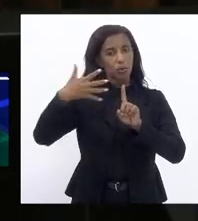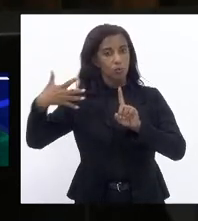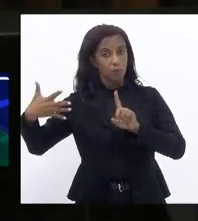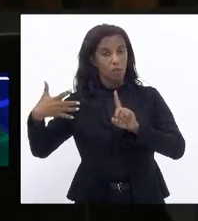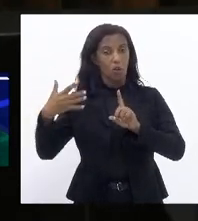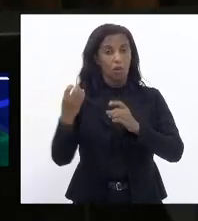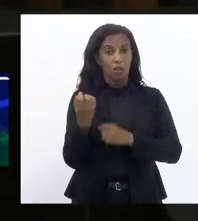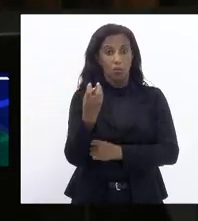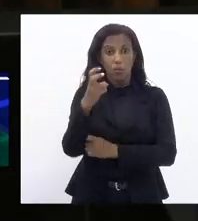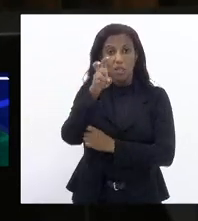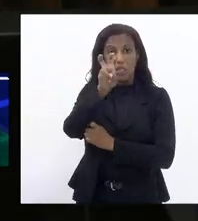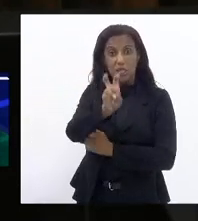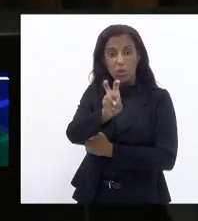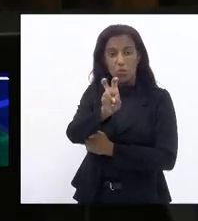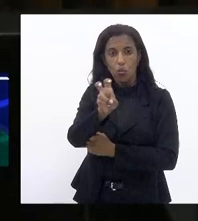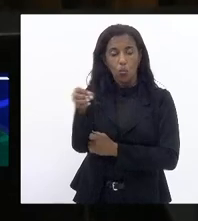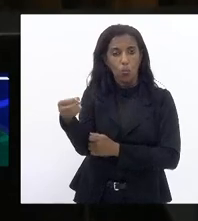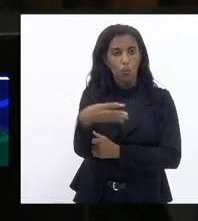cinco novas